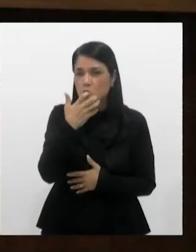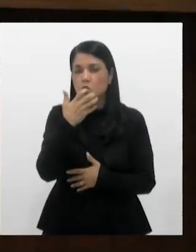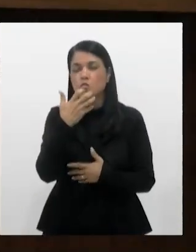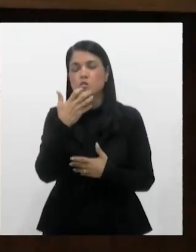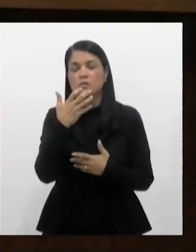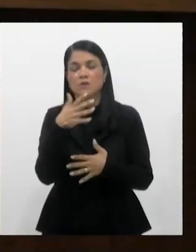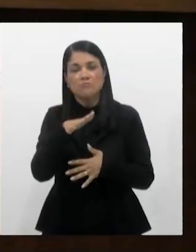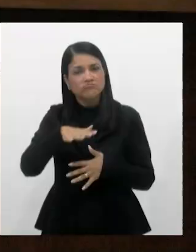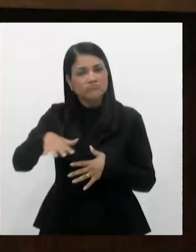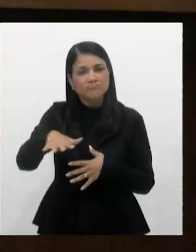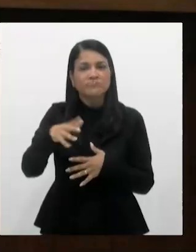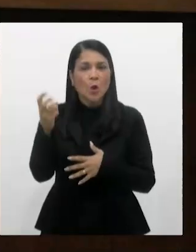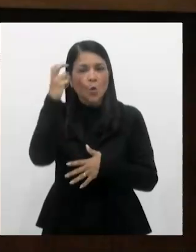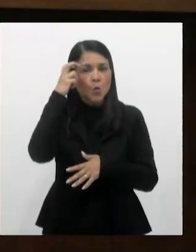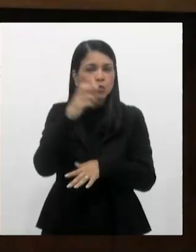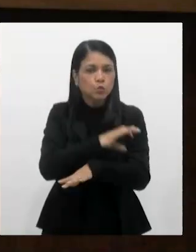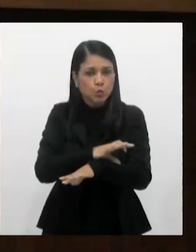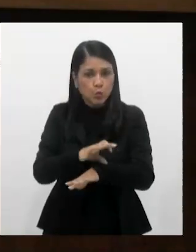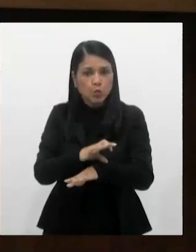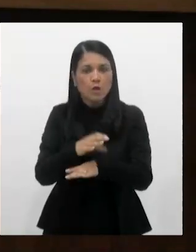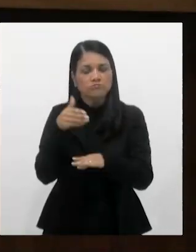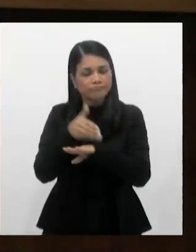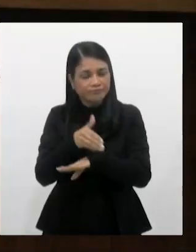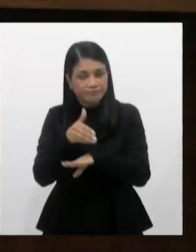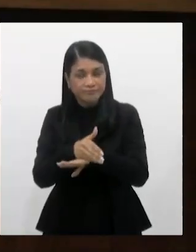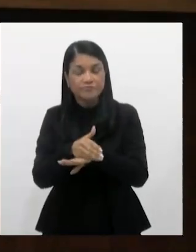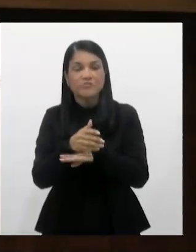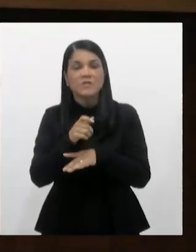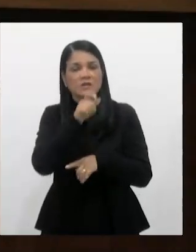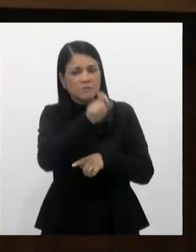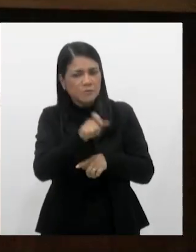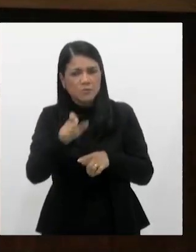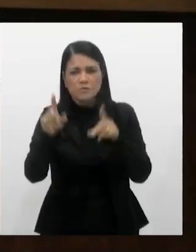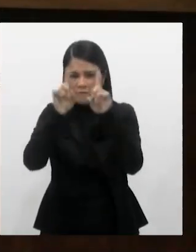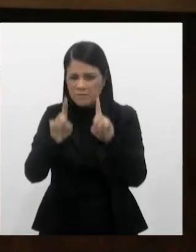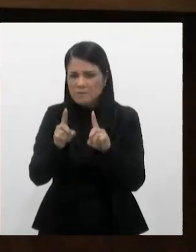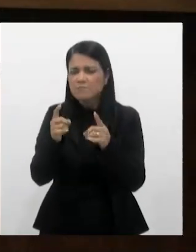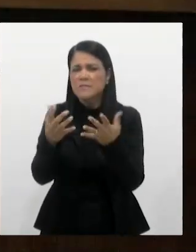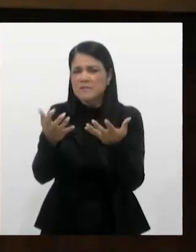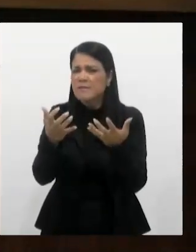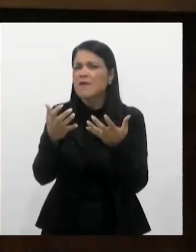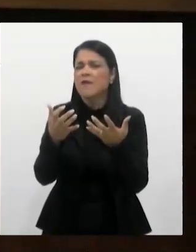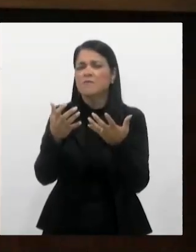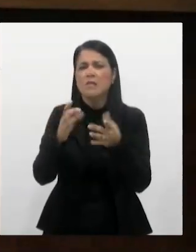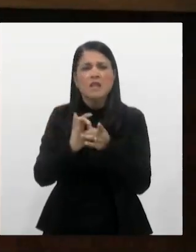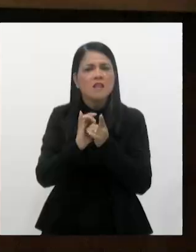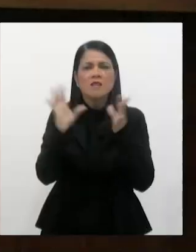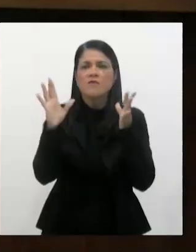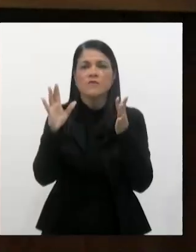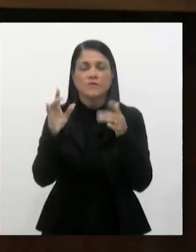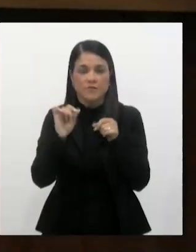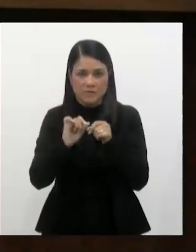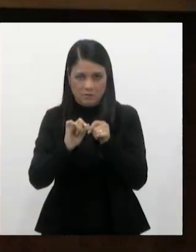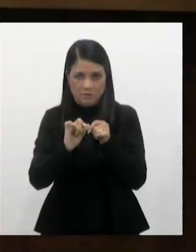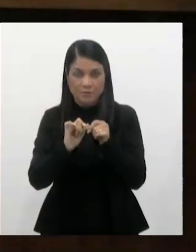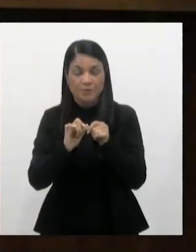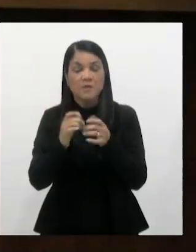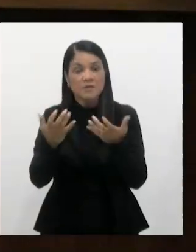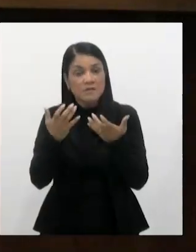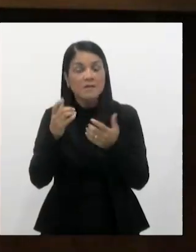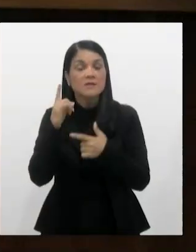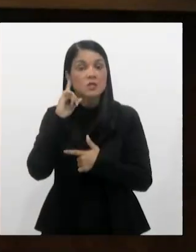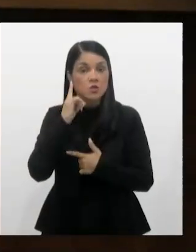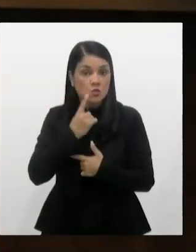meios culturais, e as pessoas precisam fazer o que elas querem fazer, o que fazem bem para elas. E tem muitos surdos que querem